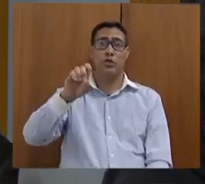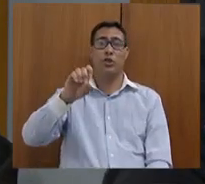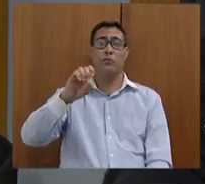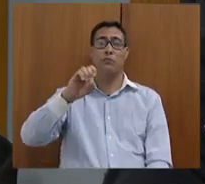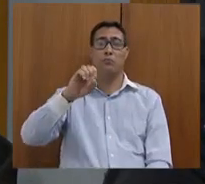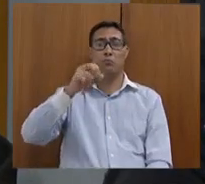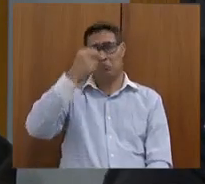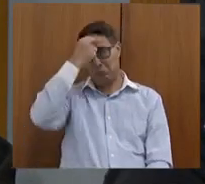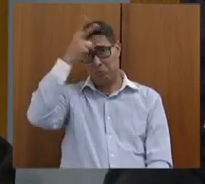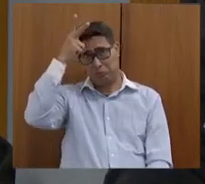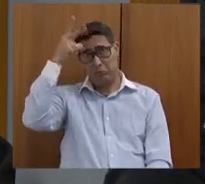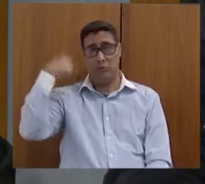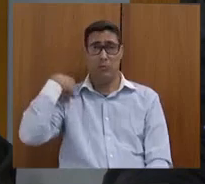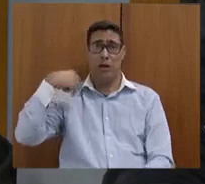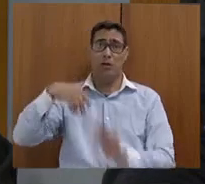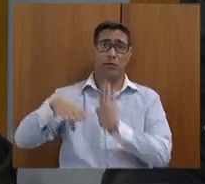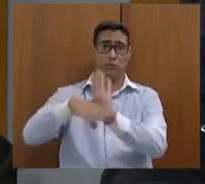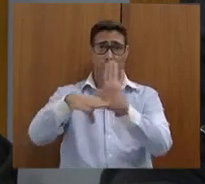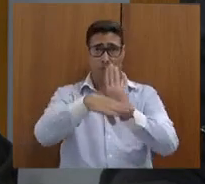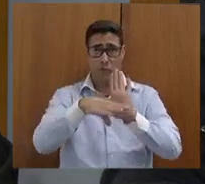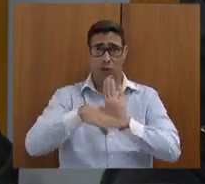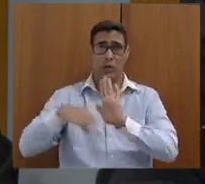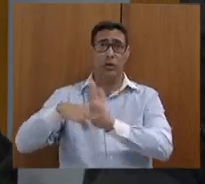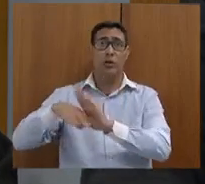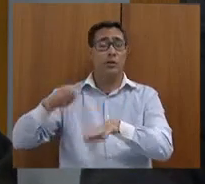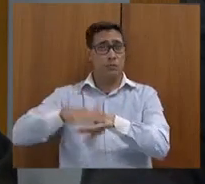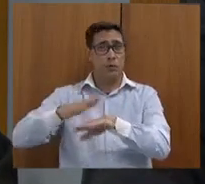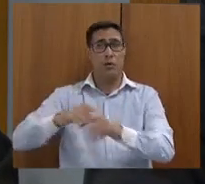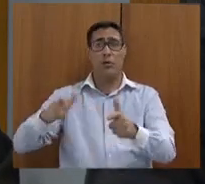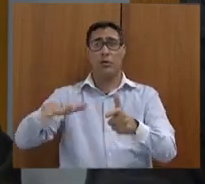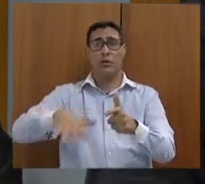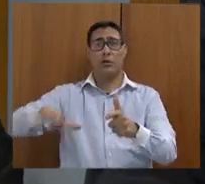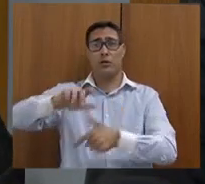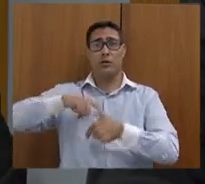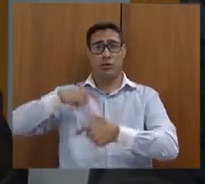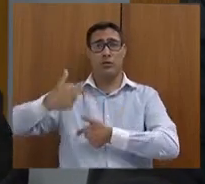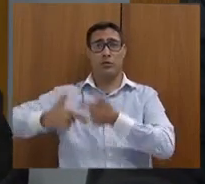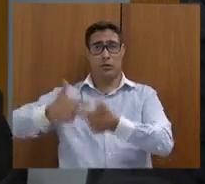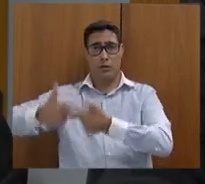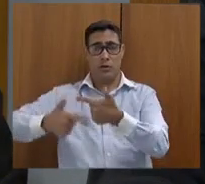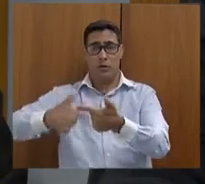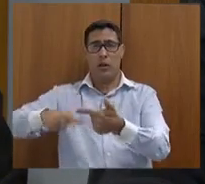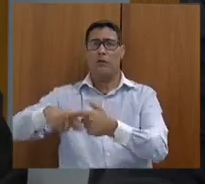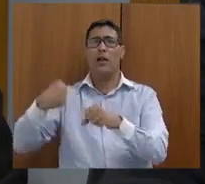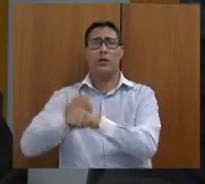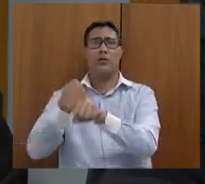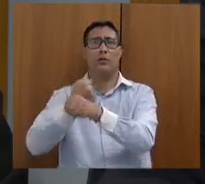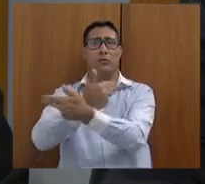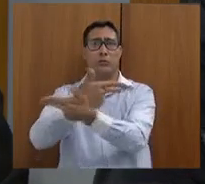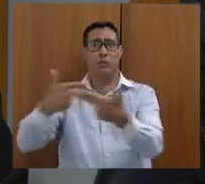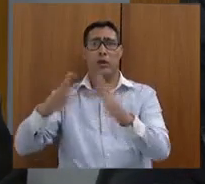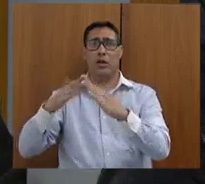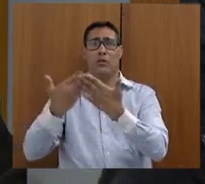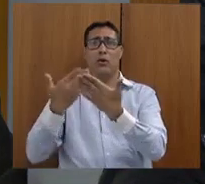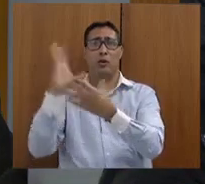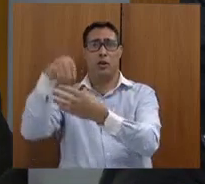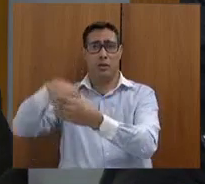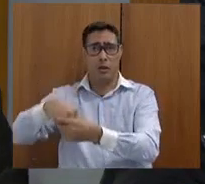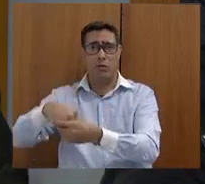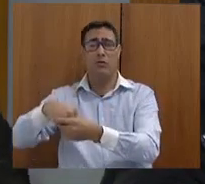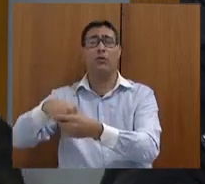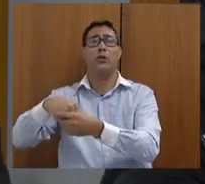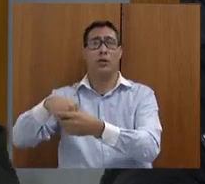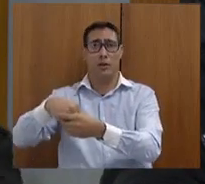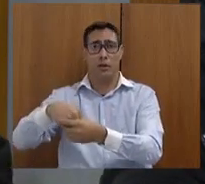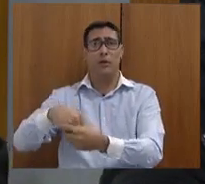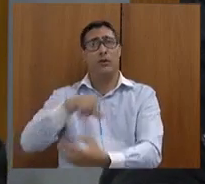todo estado a gente tem visto eu falo que na minha região de atuação Mesmo muitas obras sendo realizadas nas escolas inclusive envolvendo